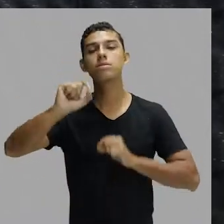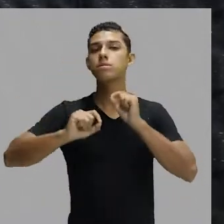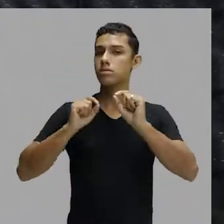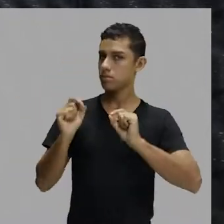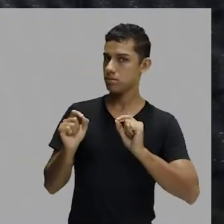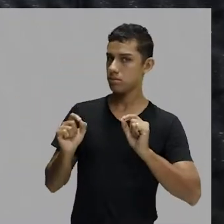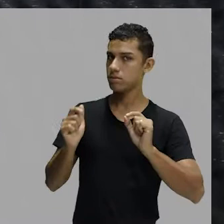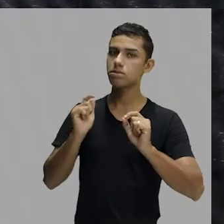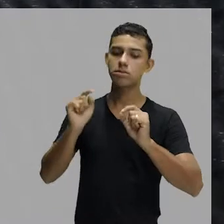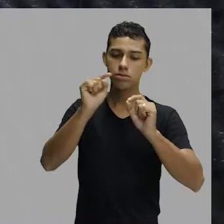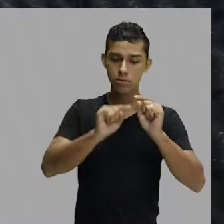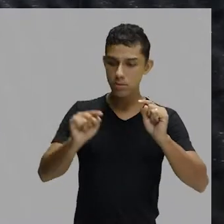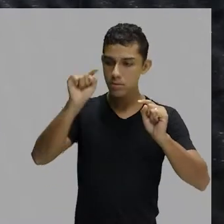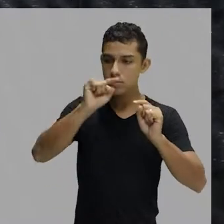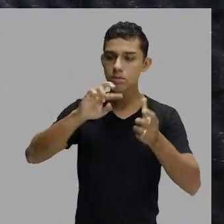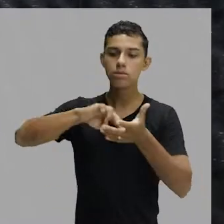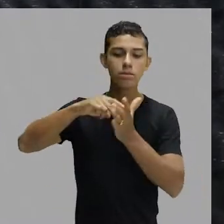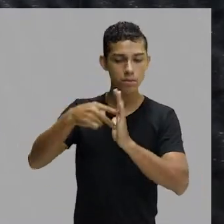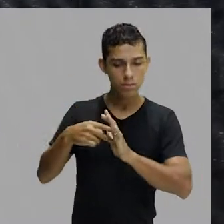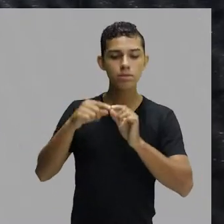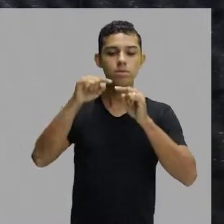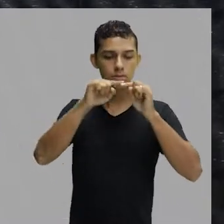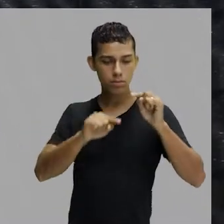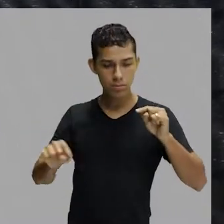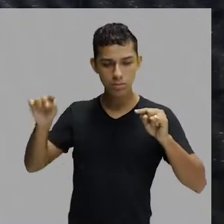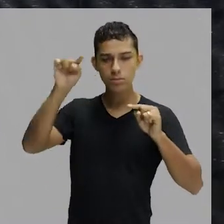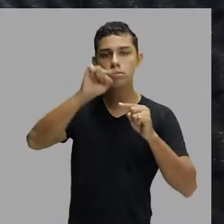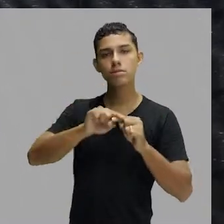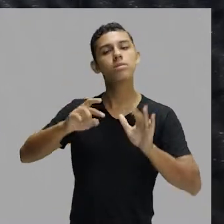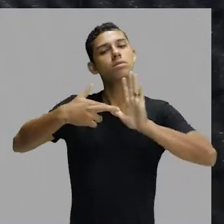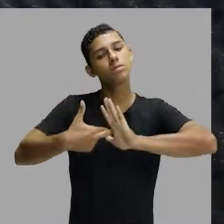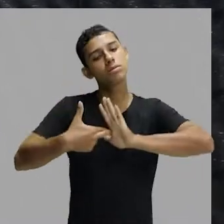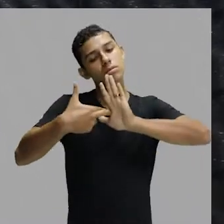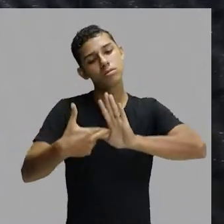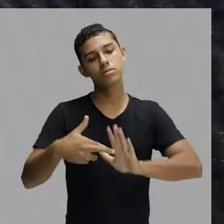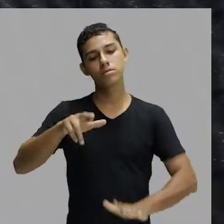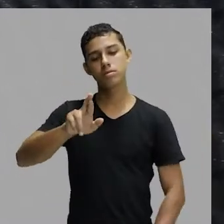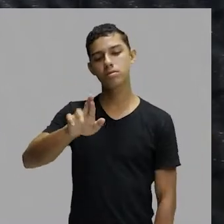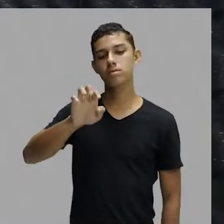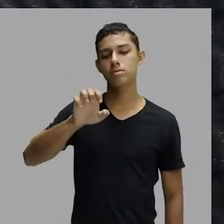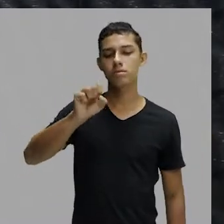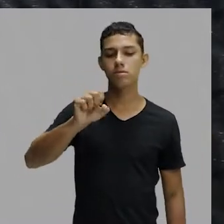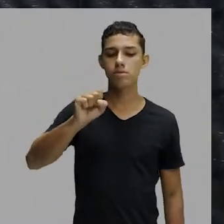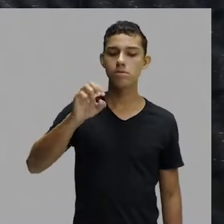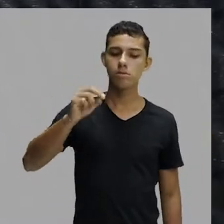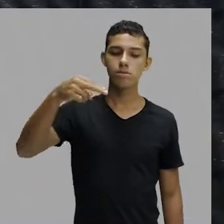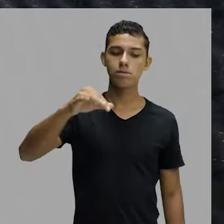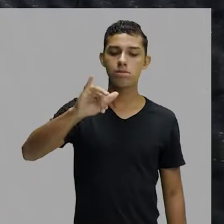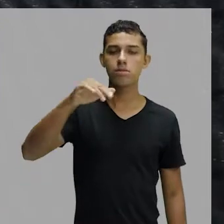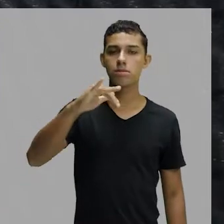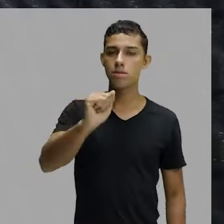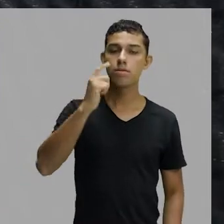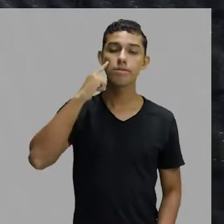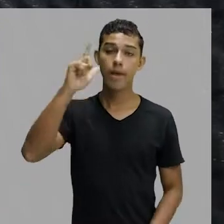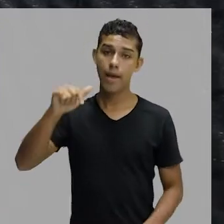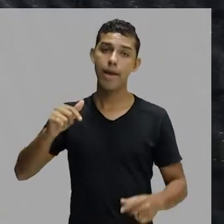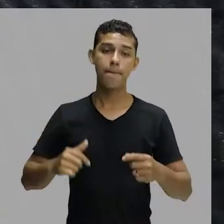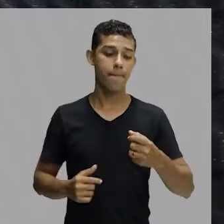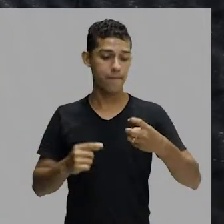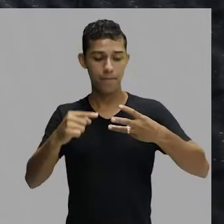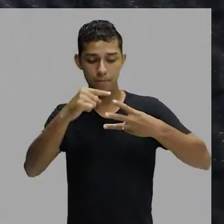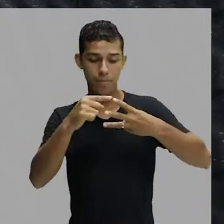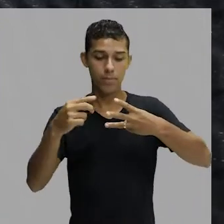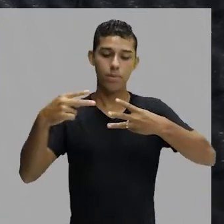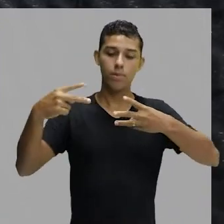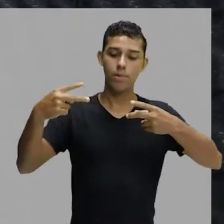esse círculo significa, representa as ligações duplas alternadas que